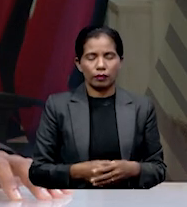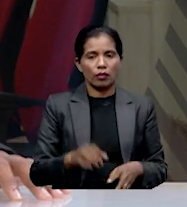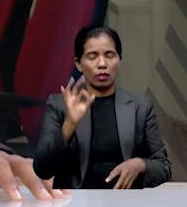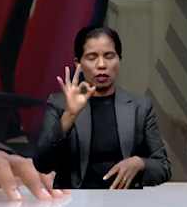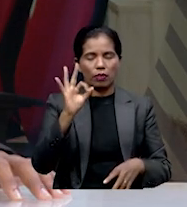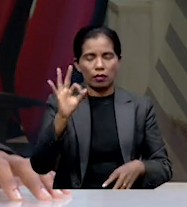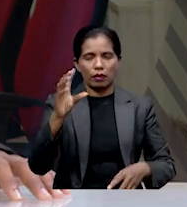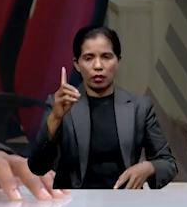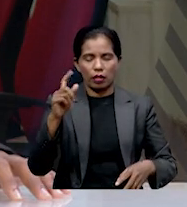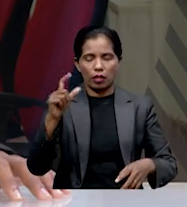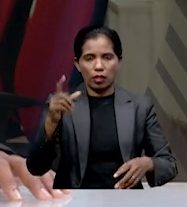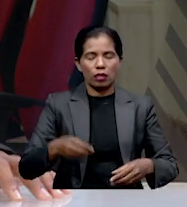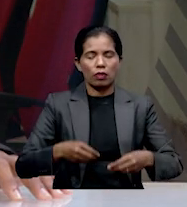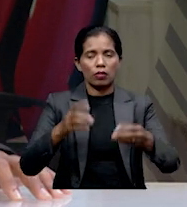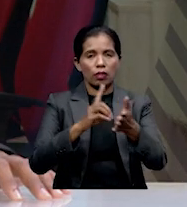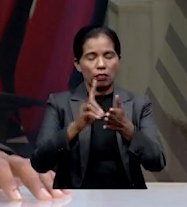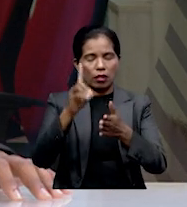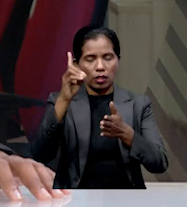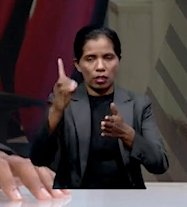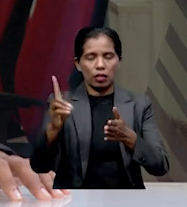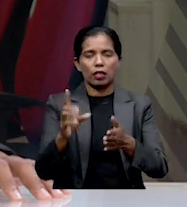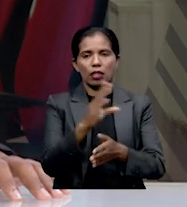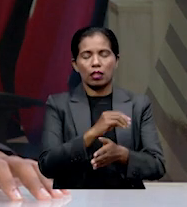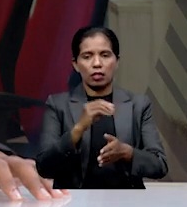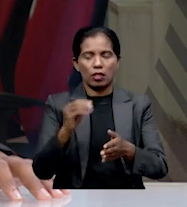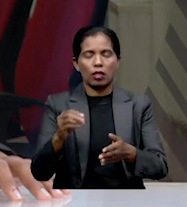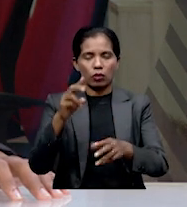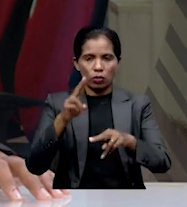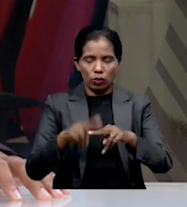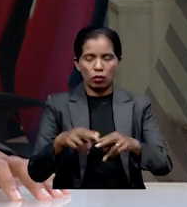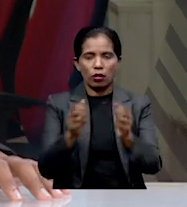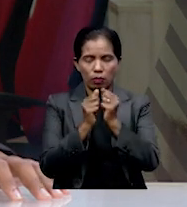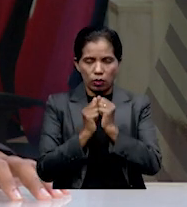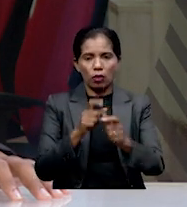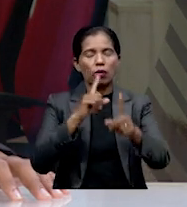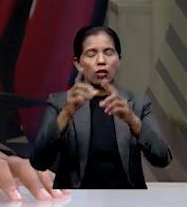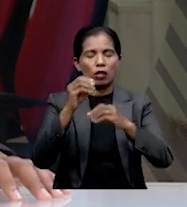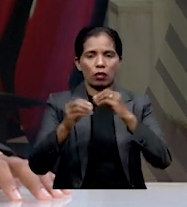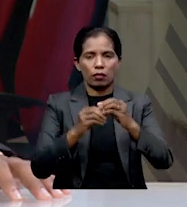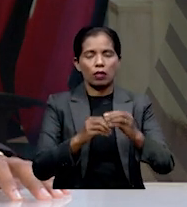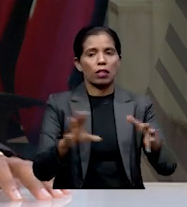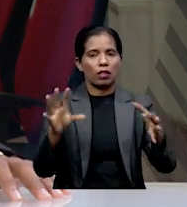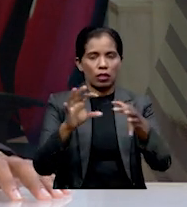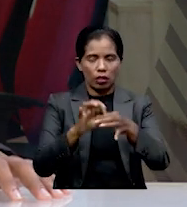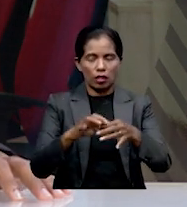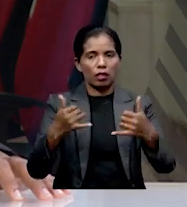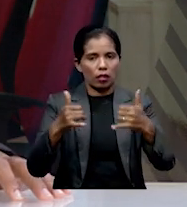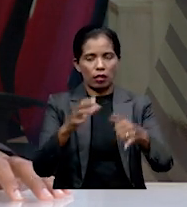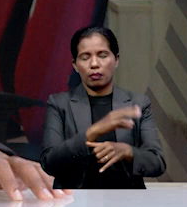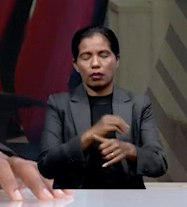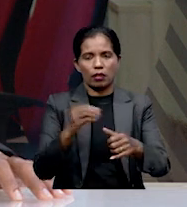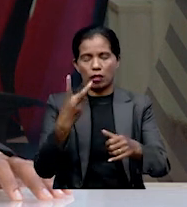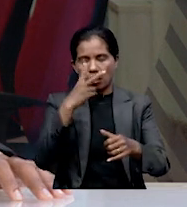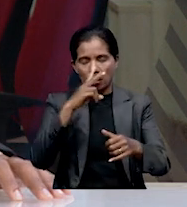FFTL fu ultimato semana ide ba Liga Futebol Timorense a tutura moto co di colie con ba Liga. O in hira la soluzione ba